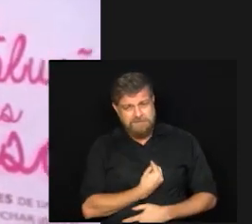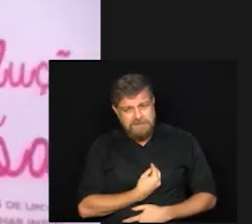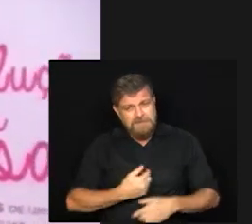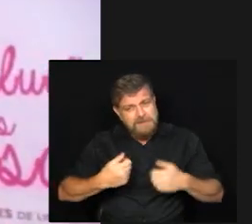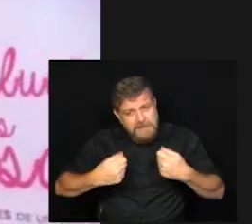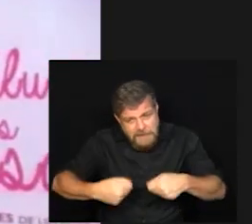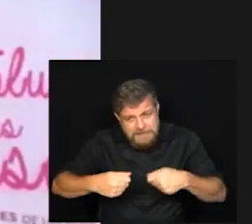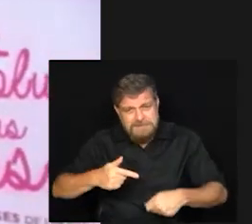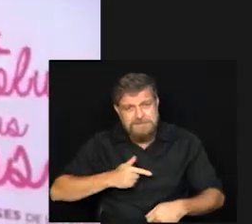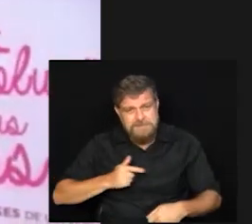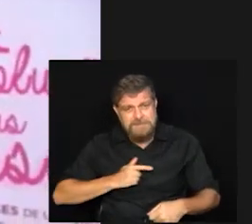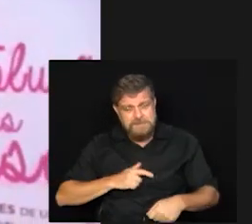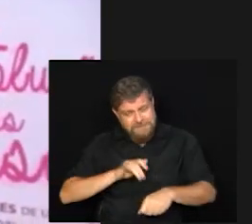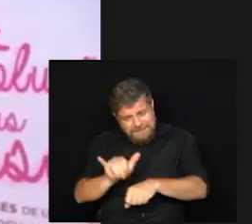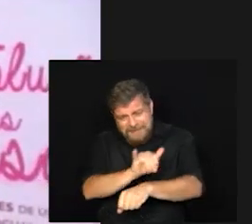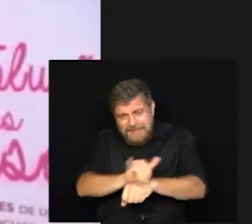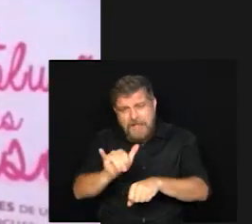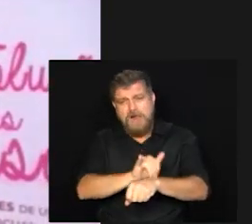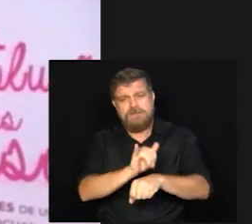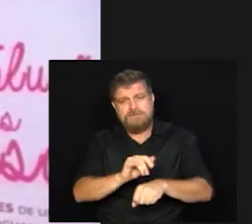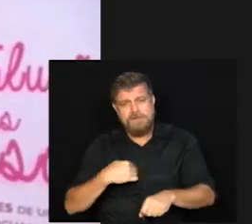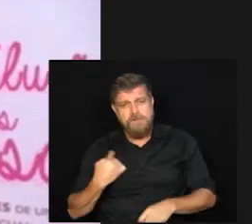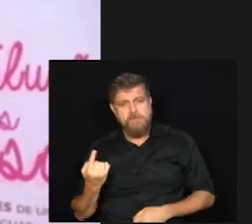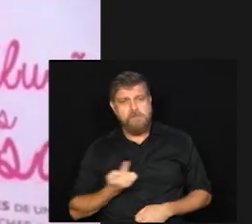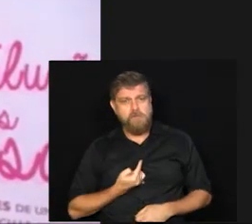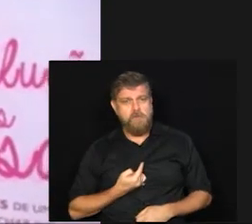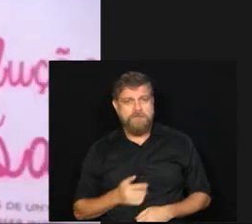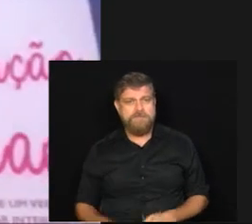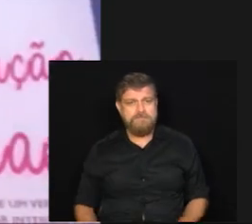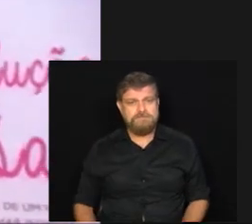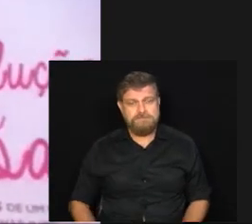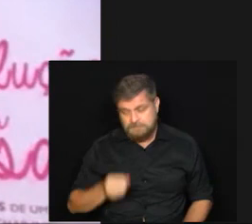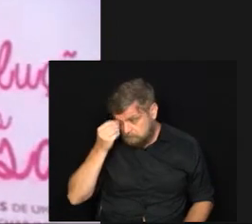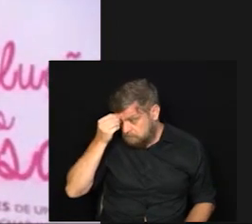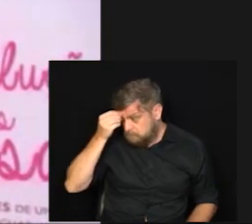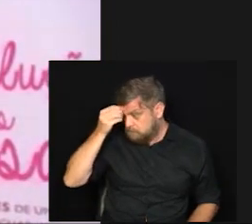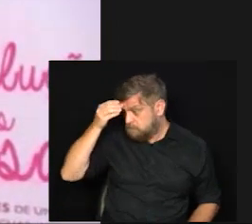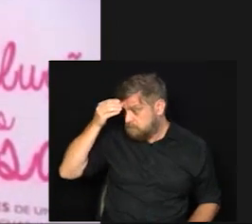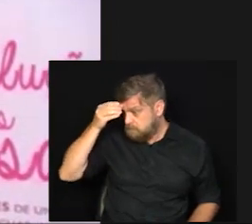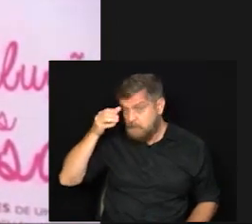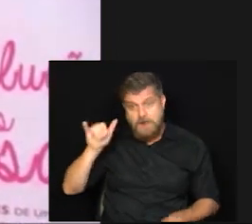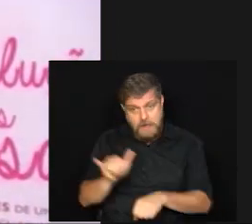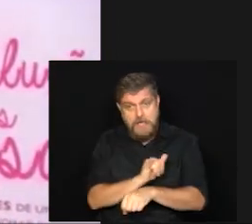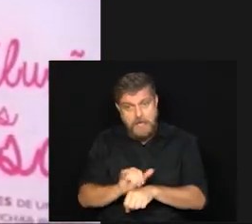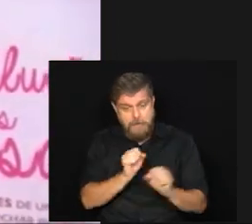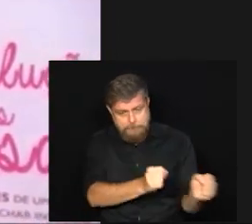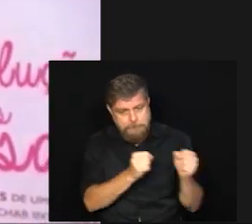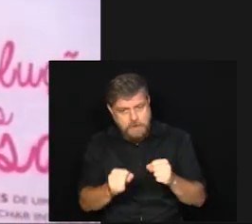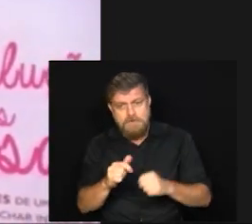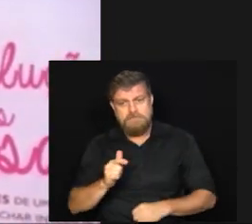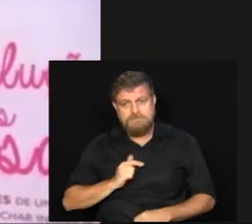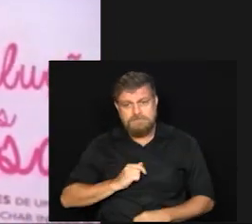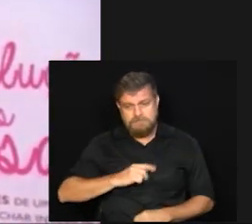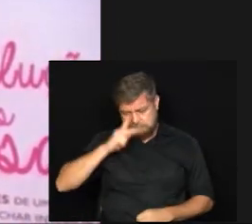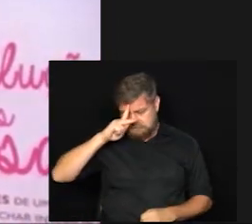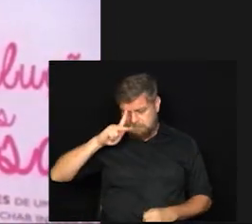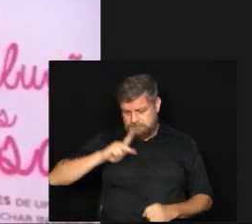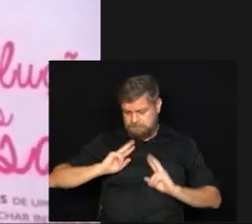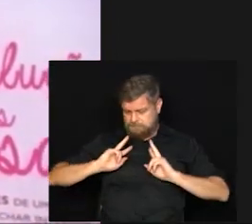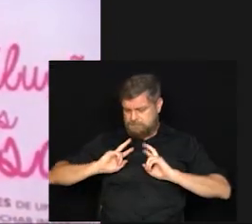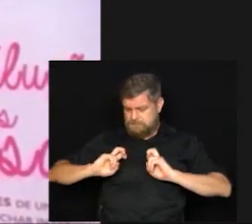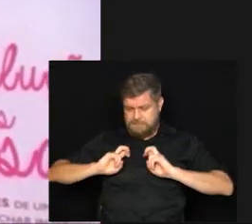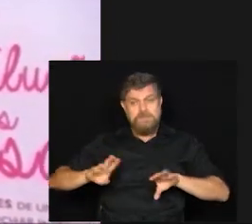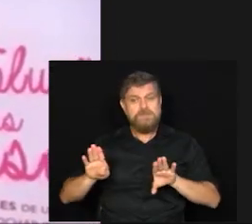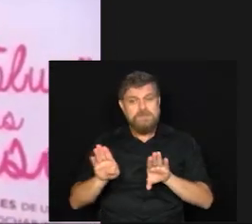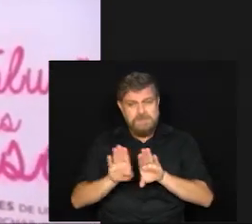ter armas, né? E quando eu digo armas, eu digo que o conhecimento é uma arma. O autoconhecimento é uma